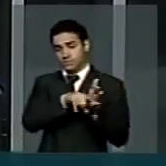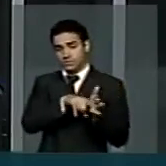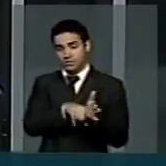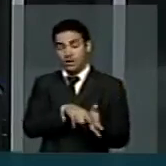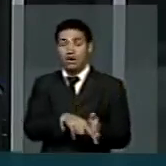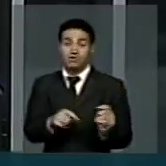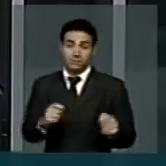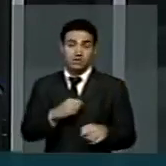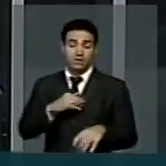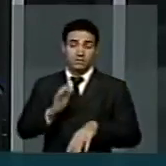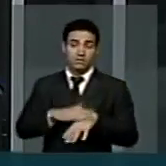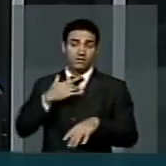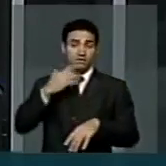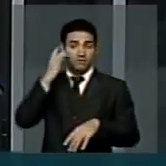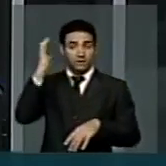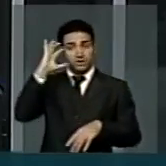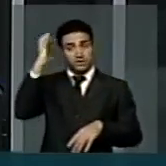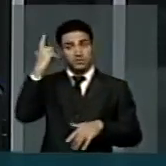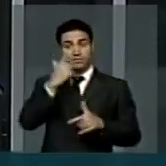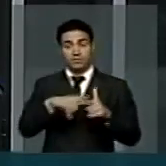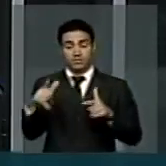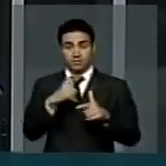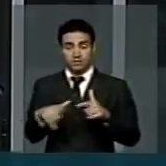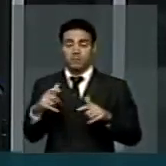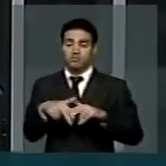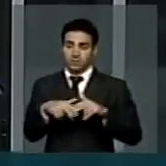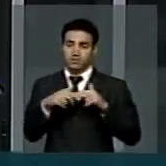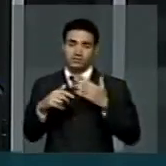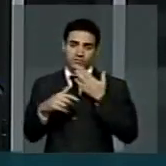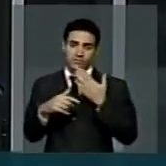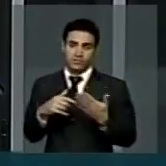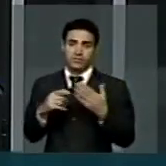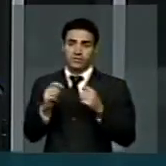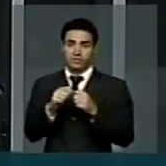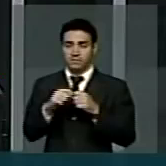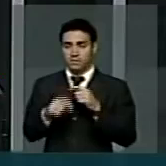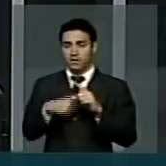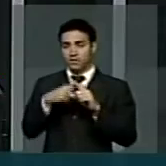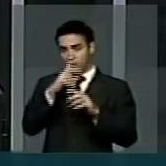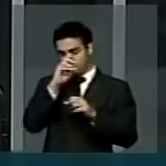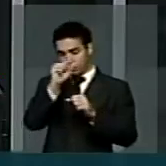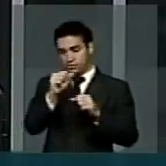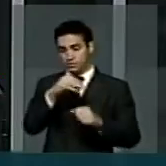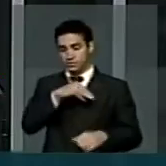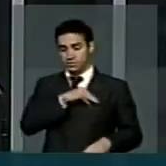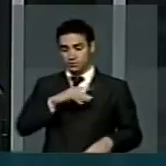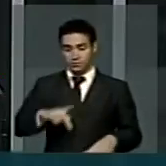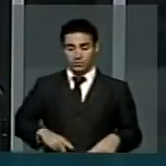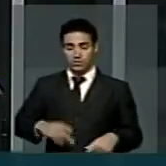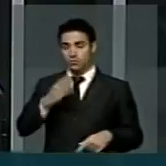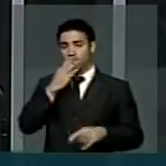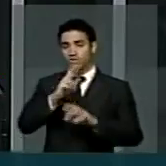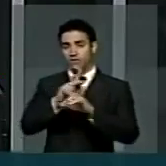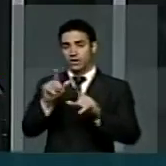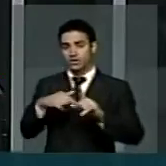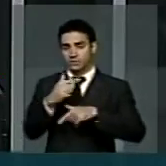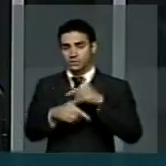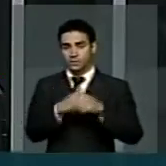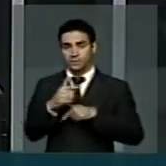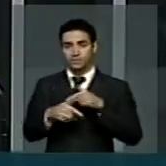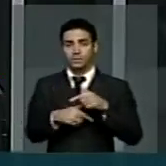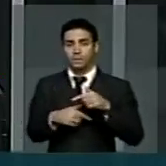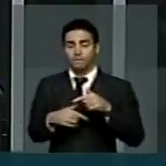chances de solução de delitos. Por isso, sou favorável ao fortalecimento do Ministério Público nas diferentes áreas de atuação do